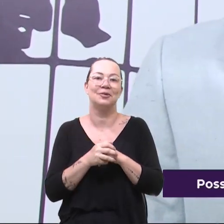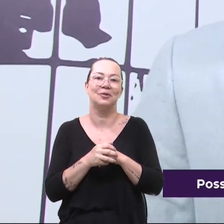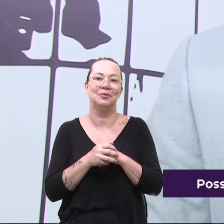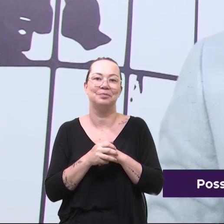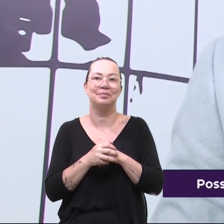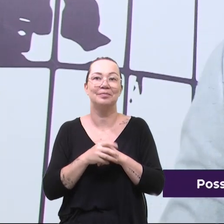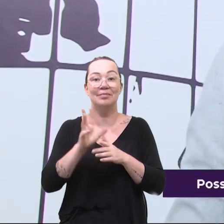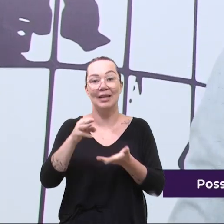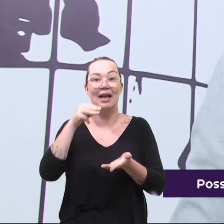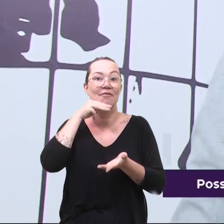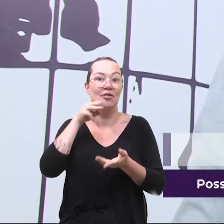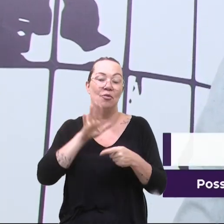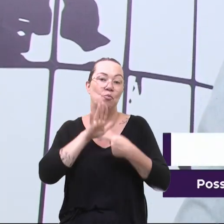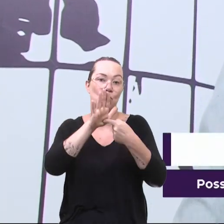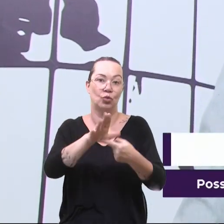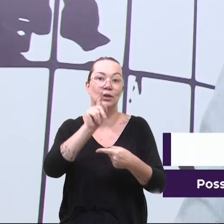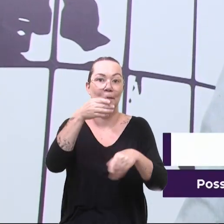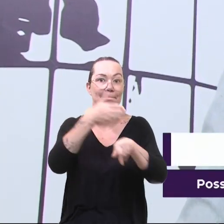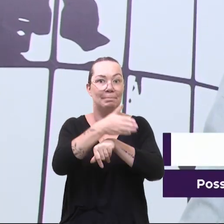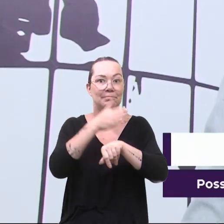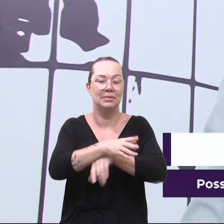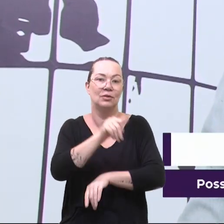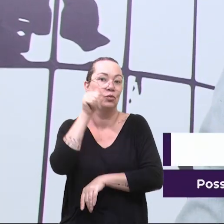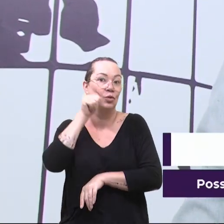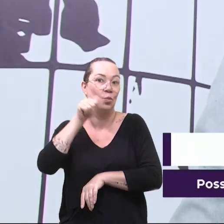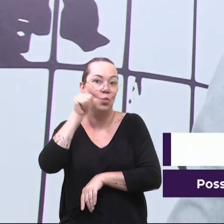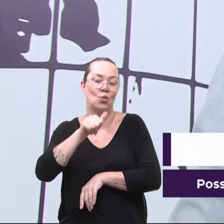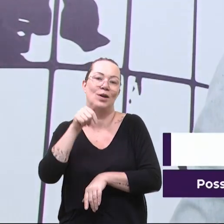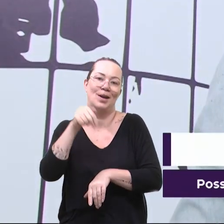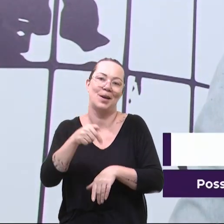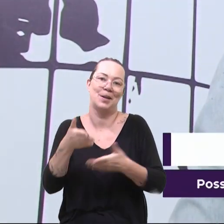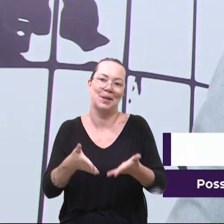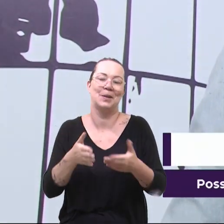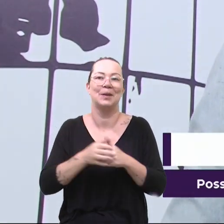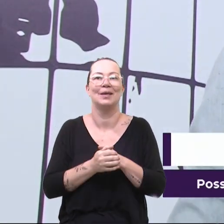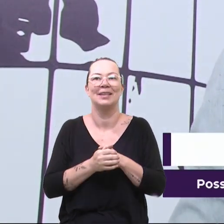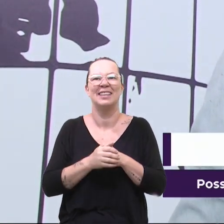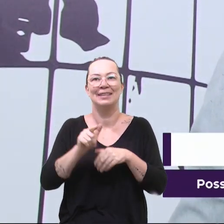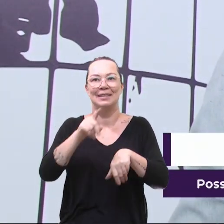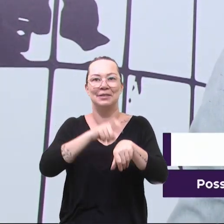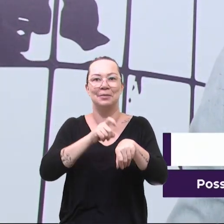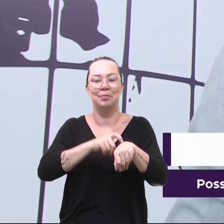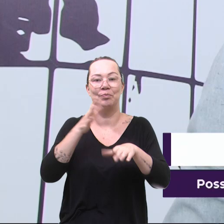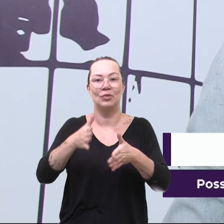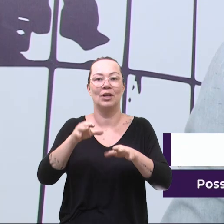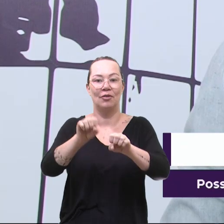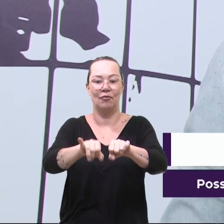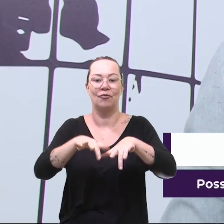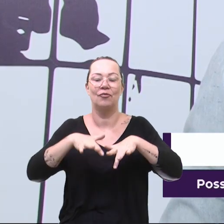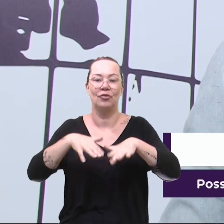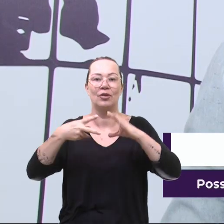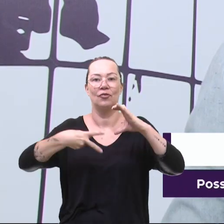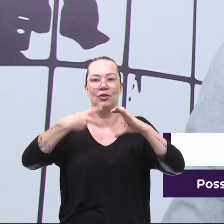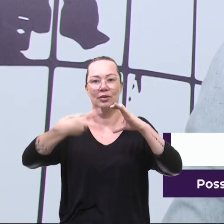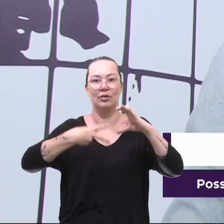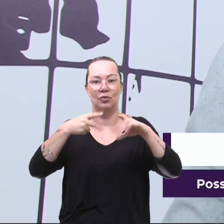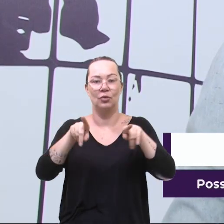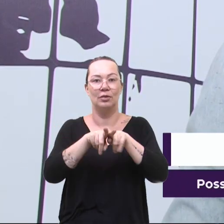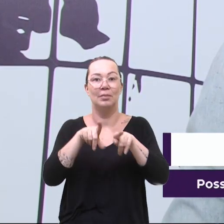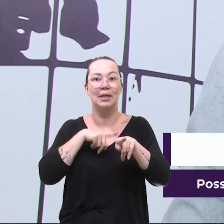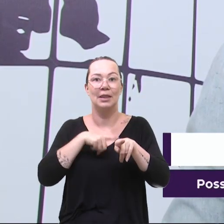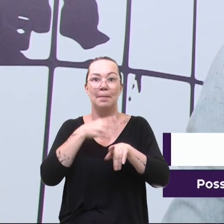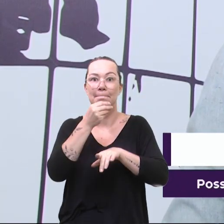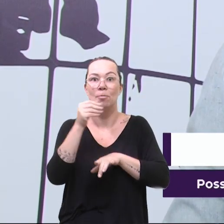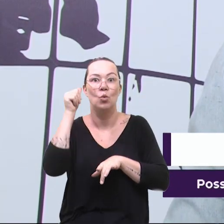e a vereadora destacou, né, a participação das mulheres nessa legislatura. E nesse momento, a Câmara de Vereadores de Caxias do Sul conta com a maior